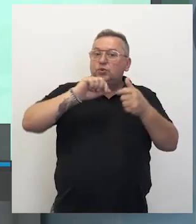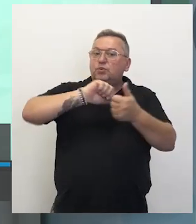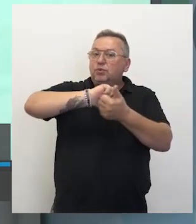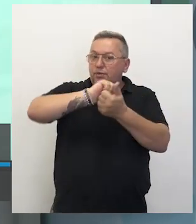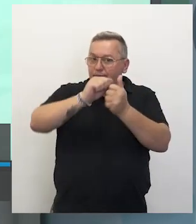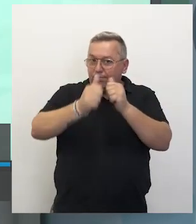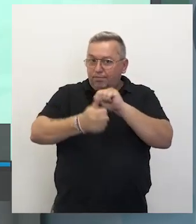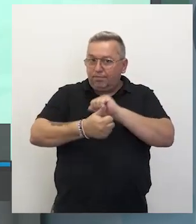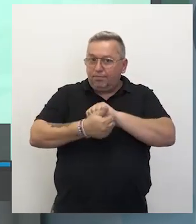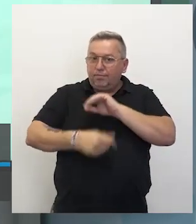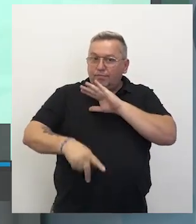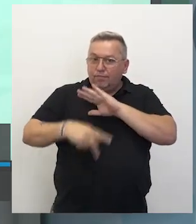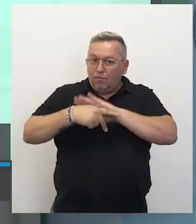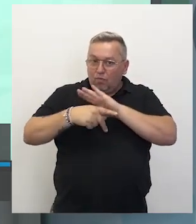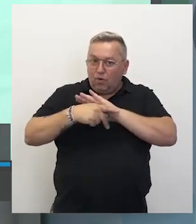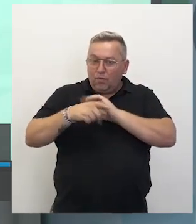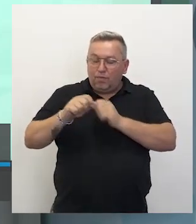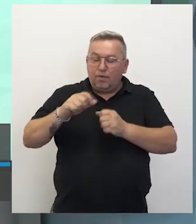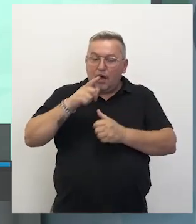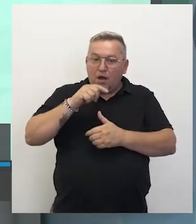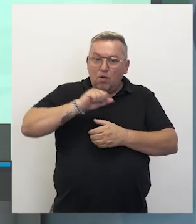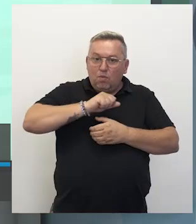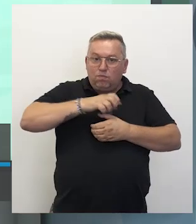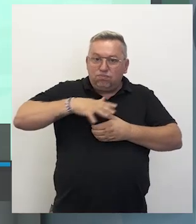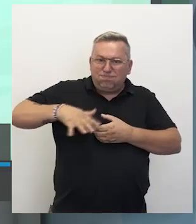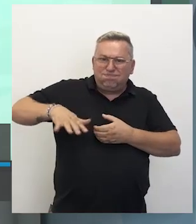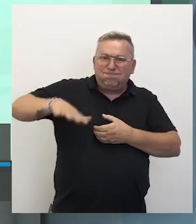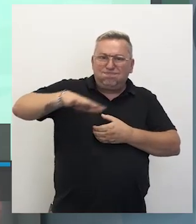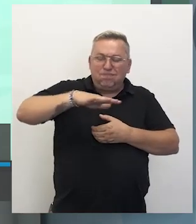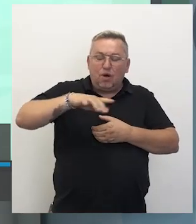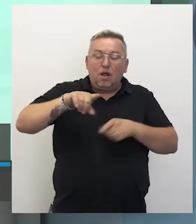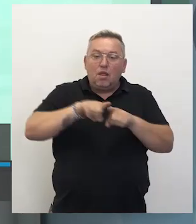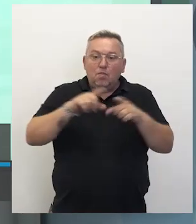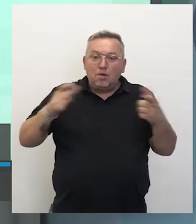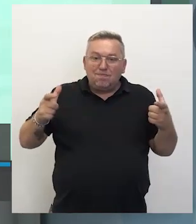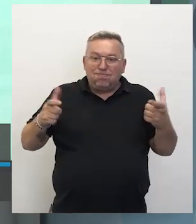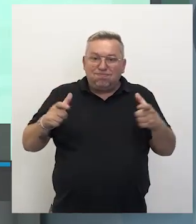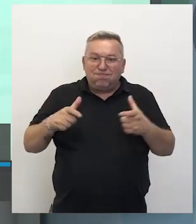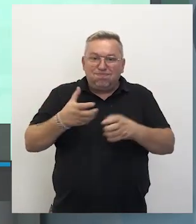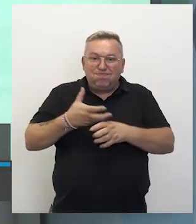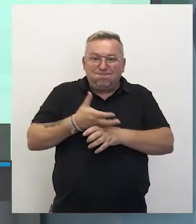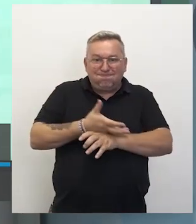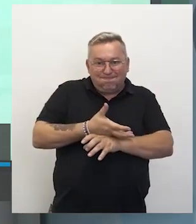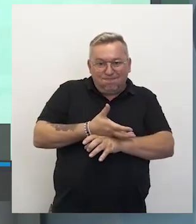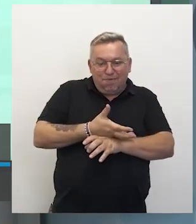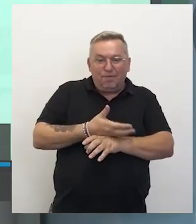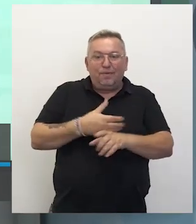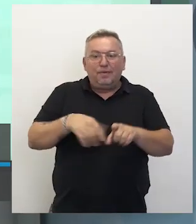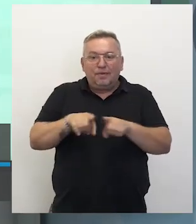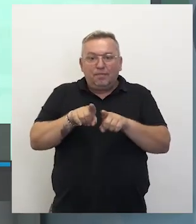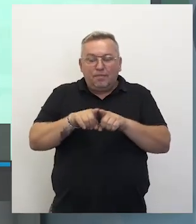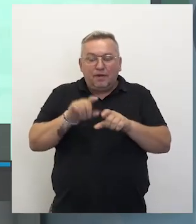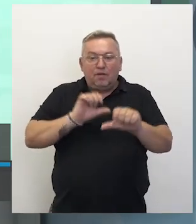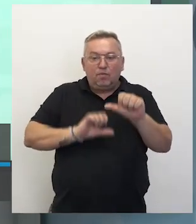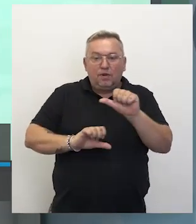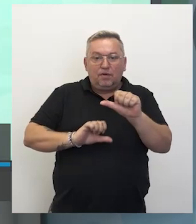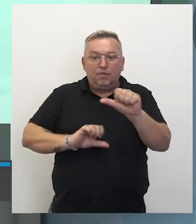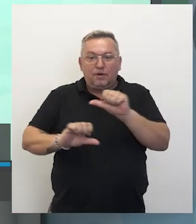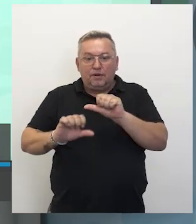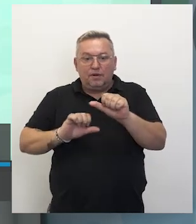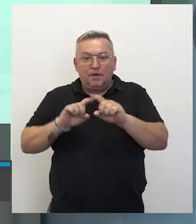questão de cheia e seca, e essa intermitência aí. Então você